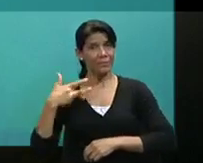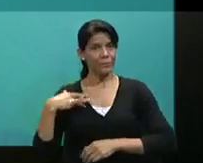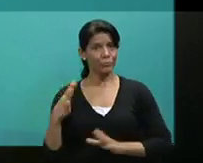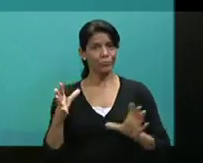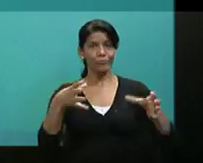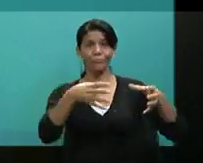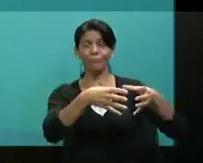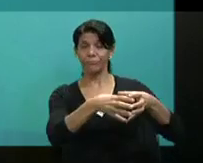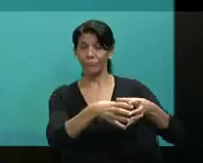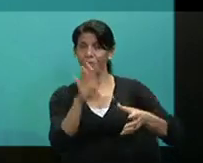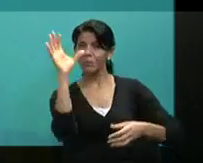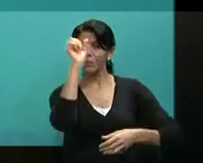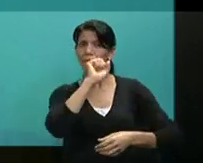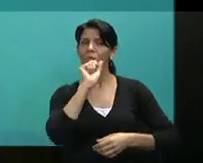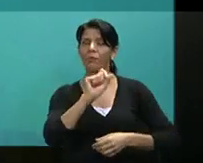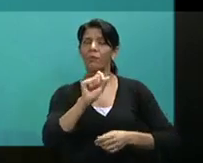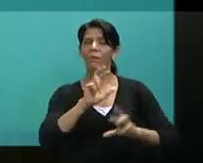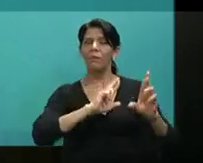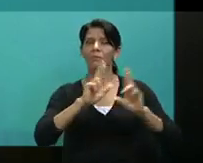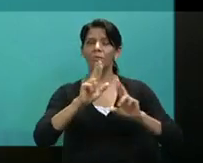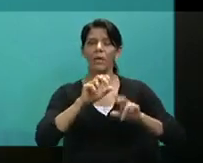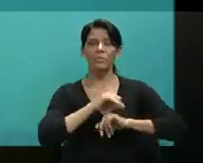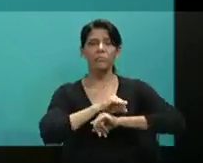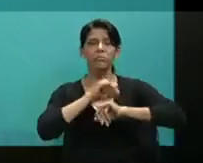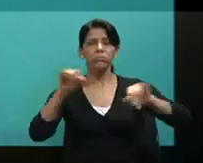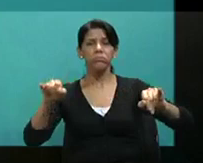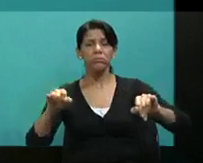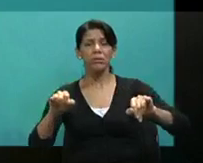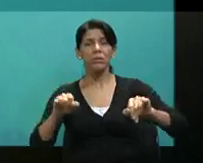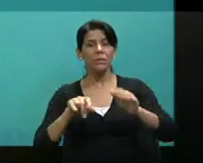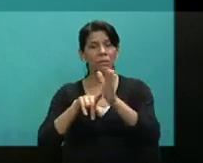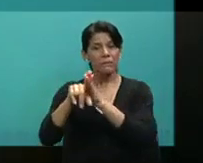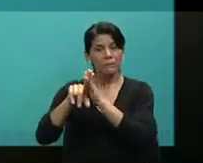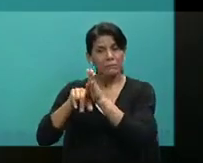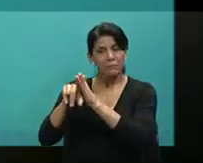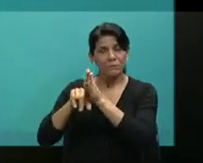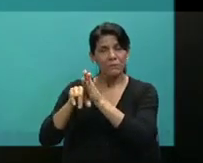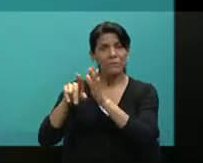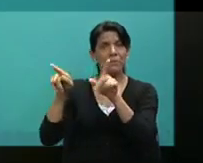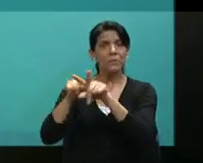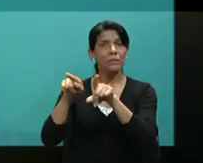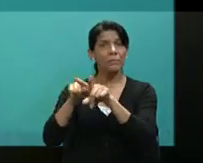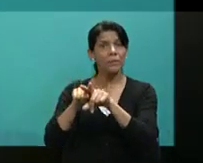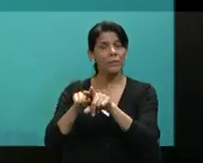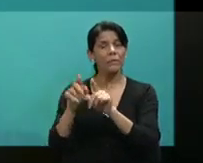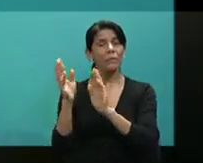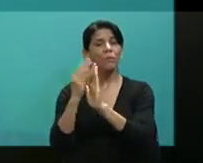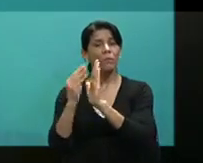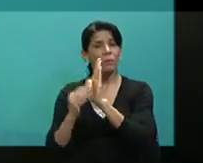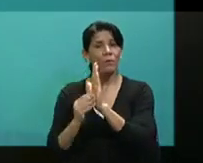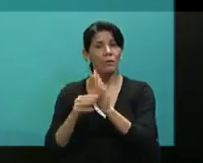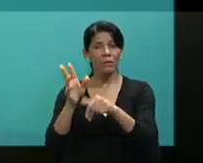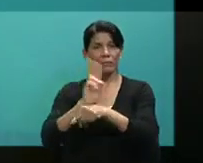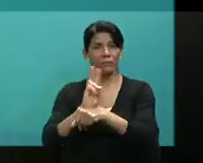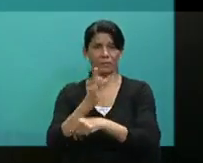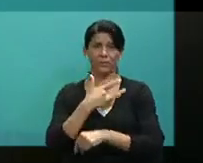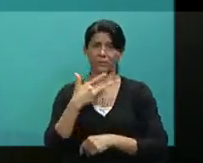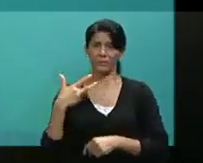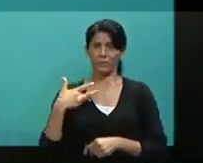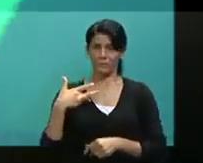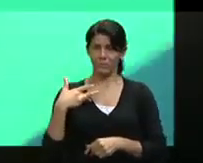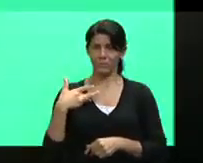os aspectos relacionados à epidemiologia e bioestatística, além de abordar os componentes da vigilância em